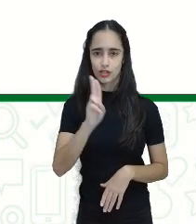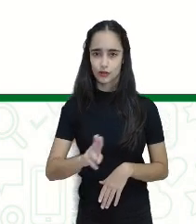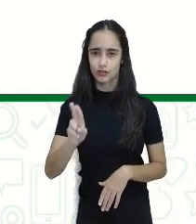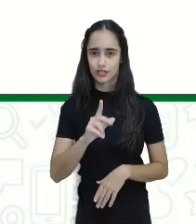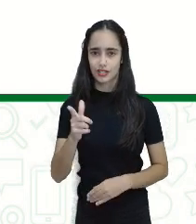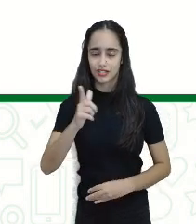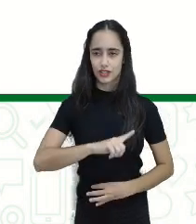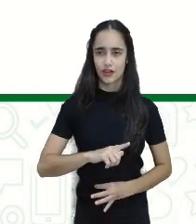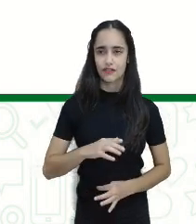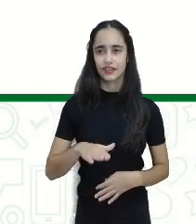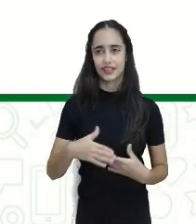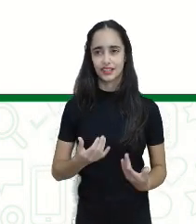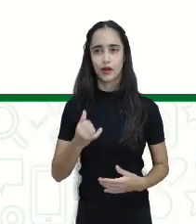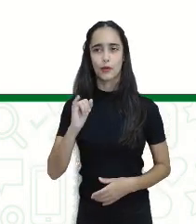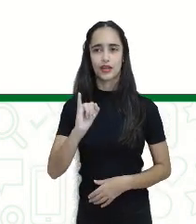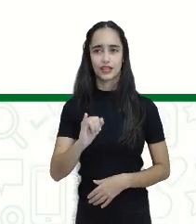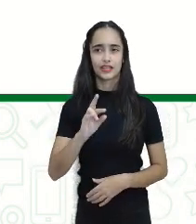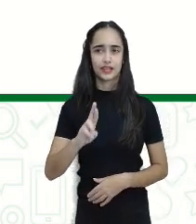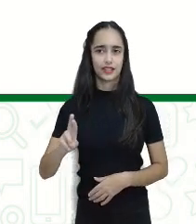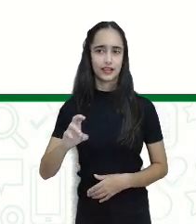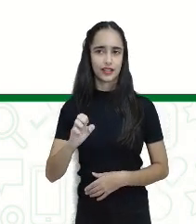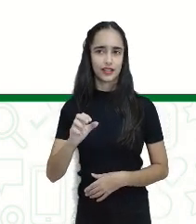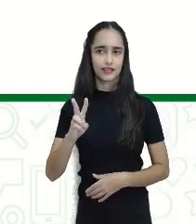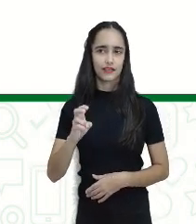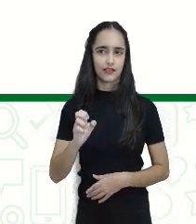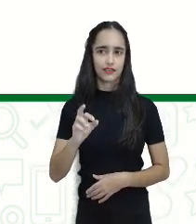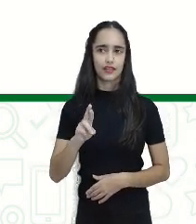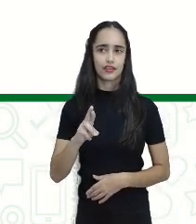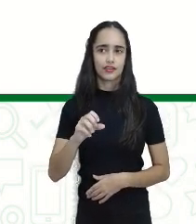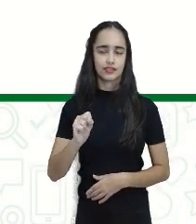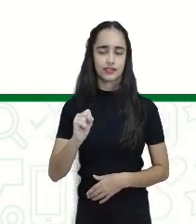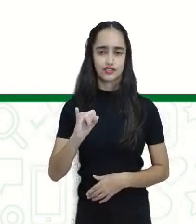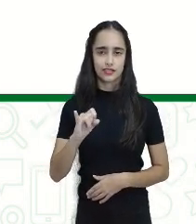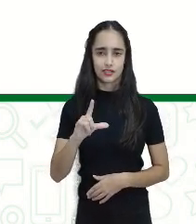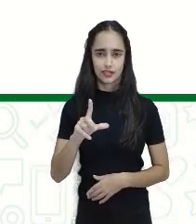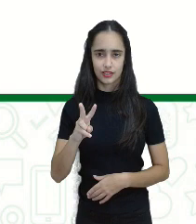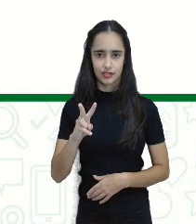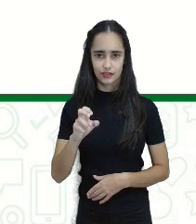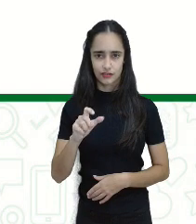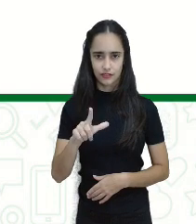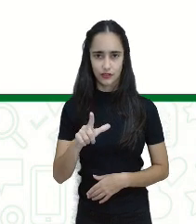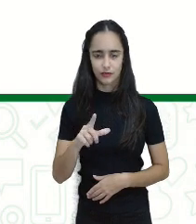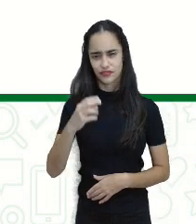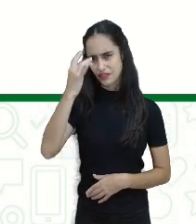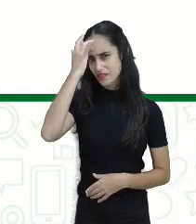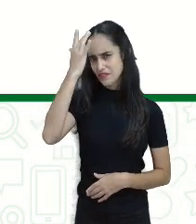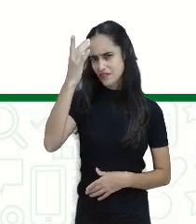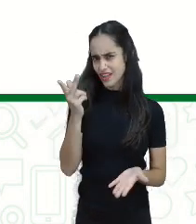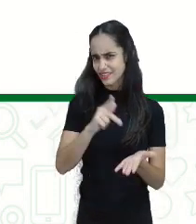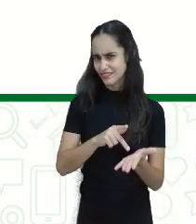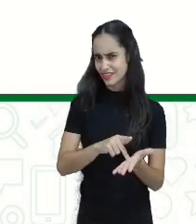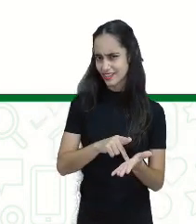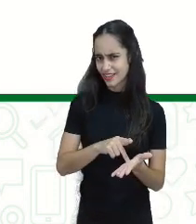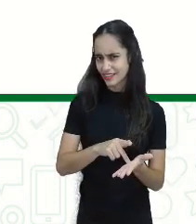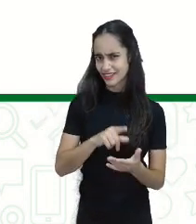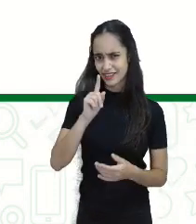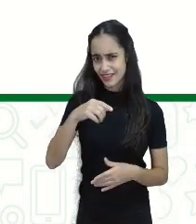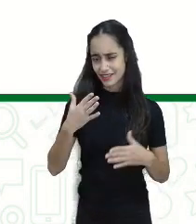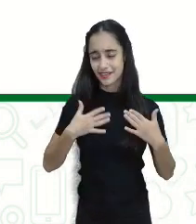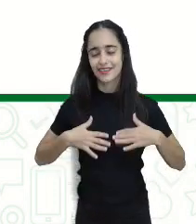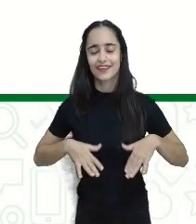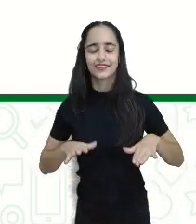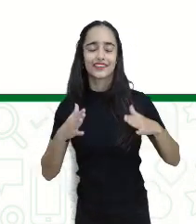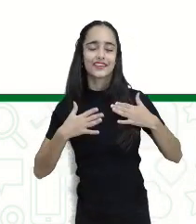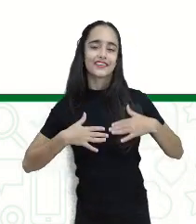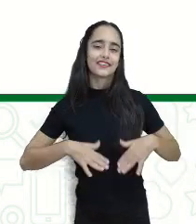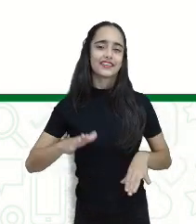não? Esse conceito aí da transformação da matéria, essa propriedade, é tranquilo de compreender.